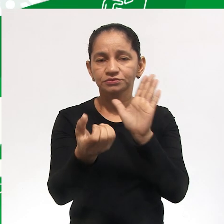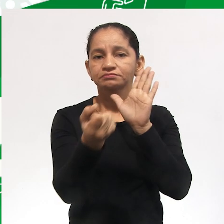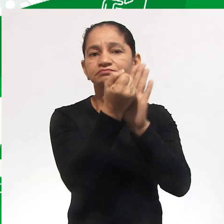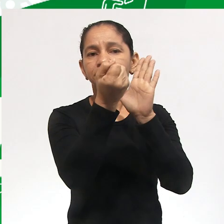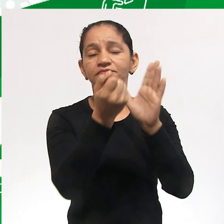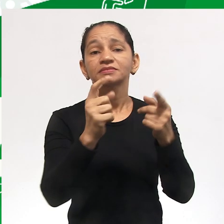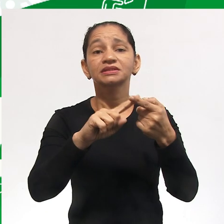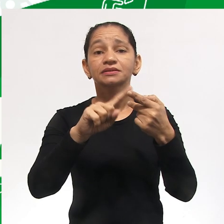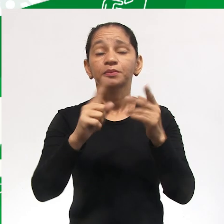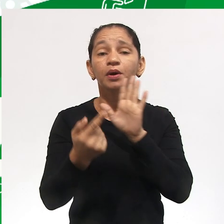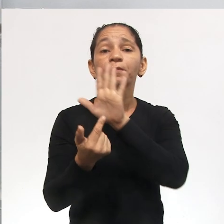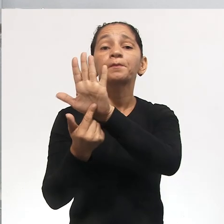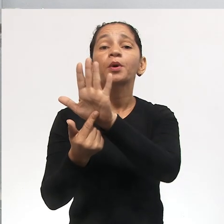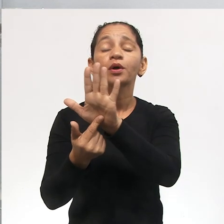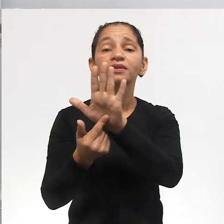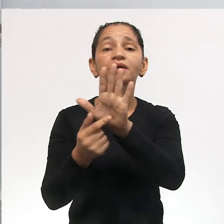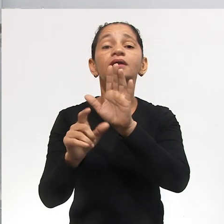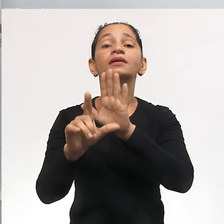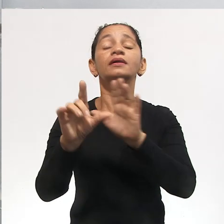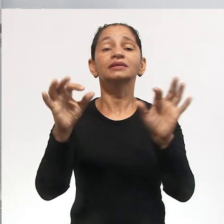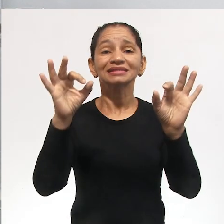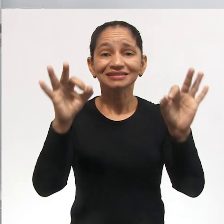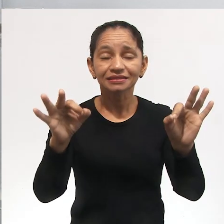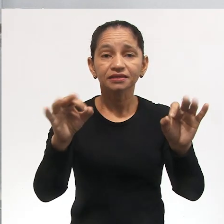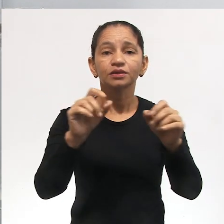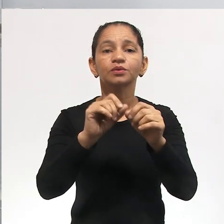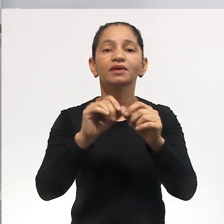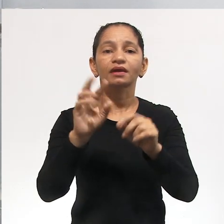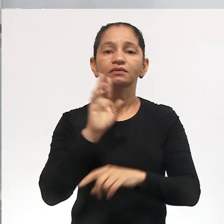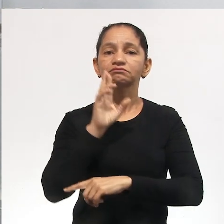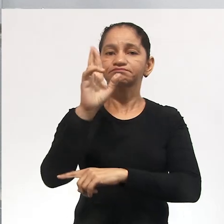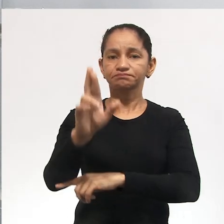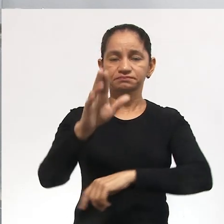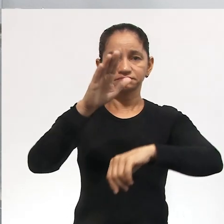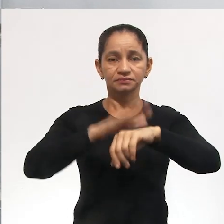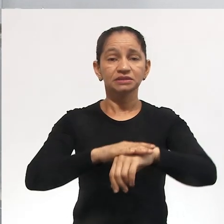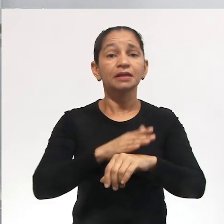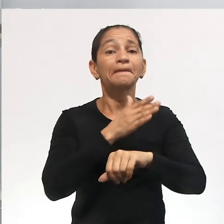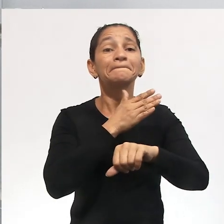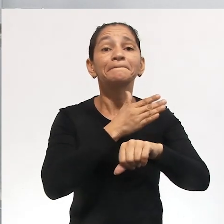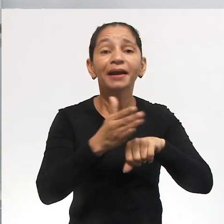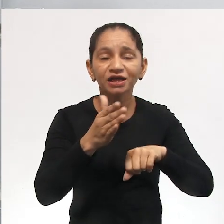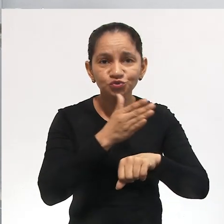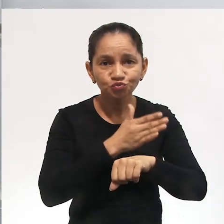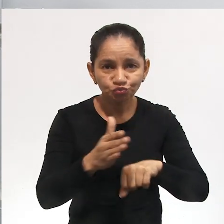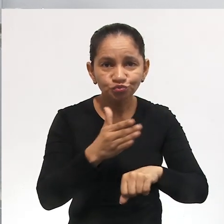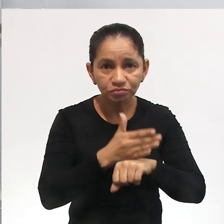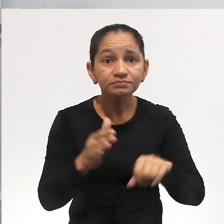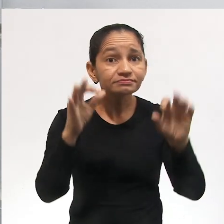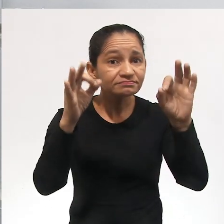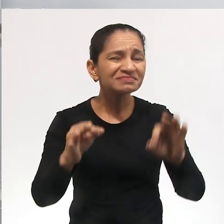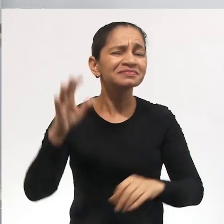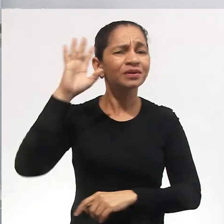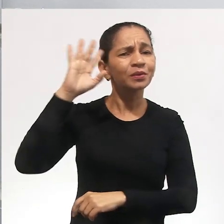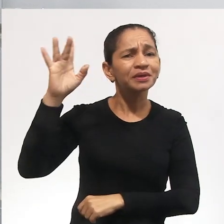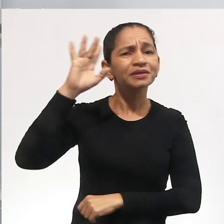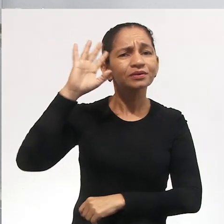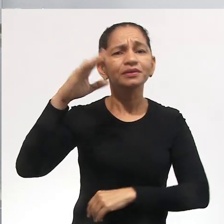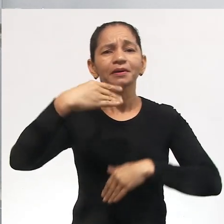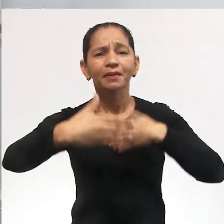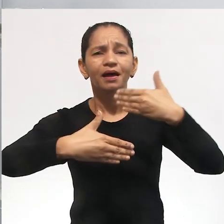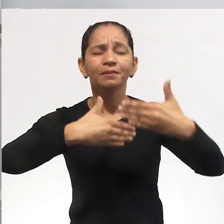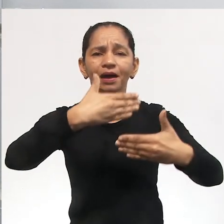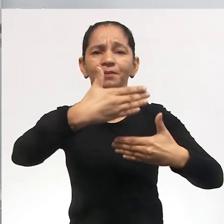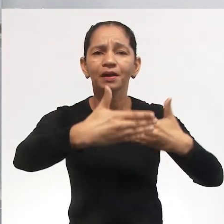resultado. Gente, essa aqui é a aplicação prática da nossa aula. Na aula anterior, nós falamos sobre teoria, porque a contabilidade é